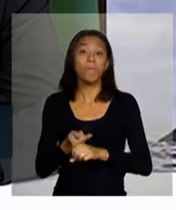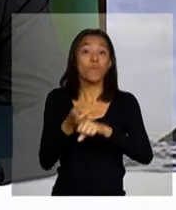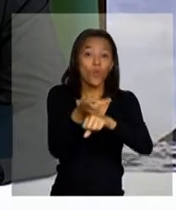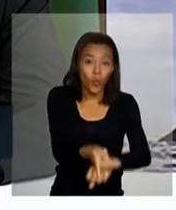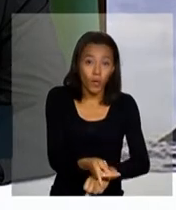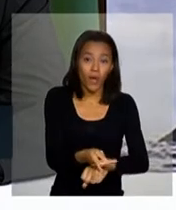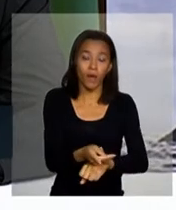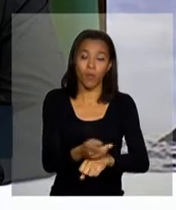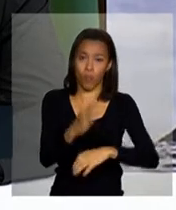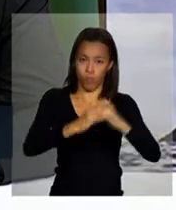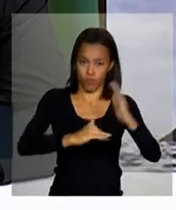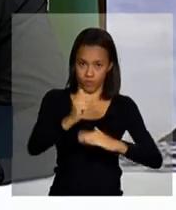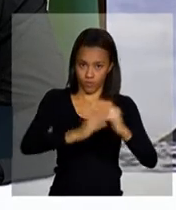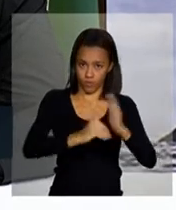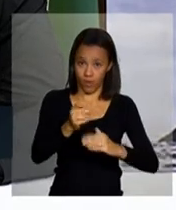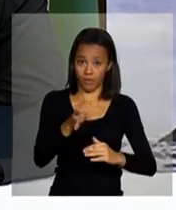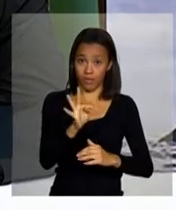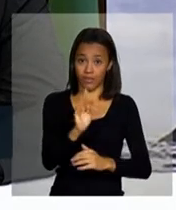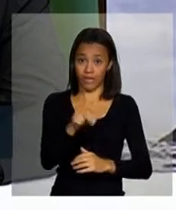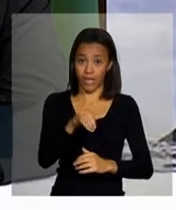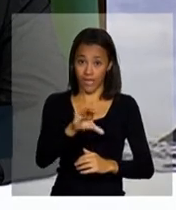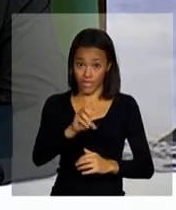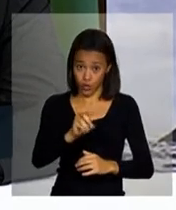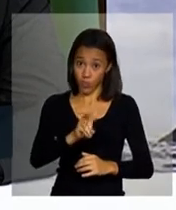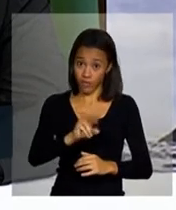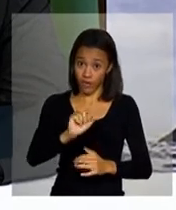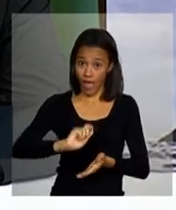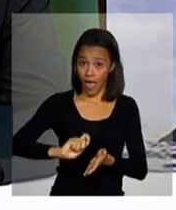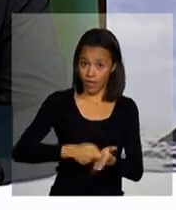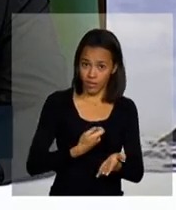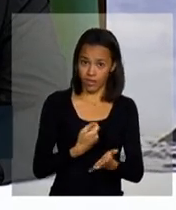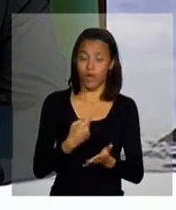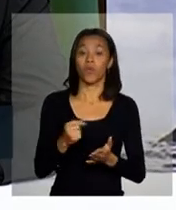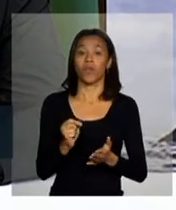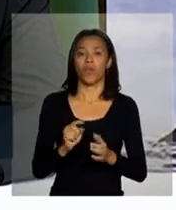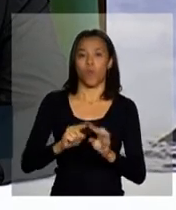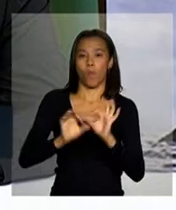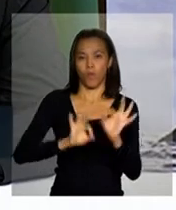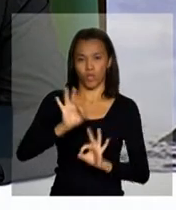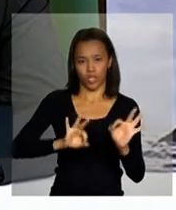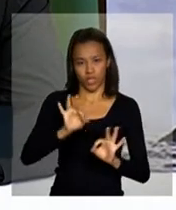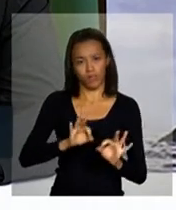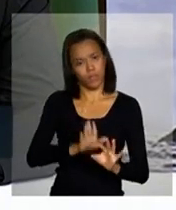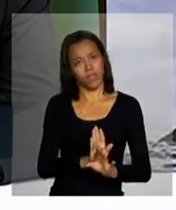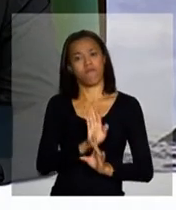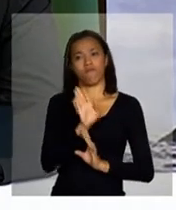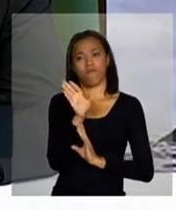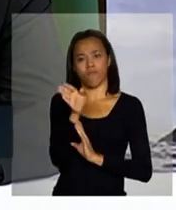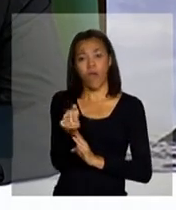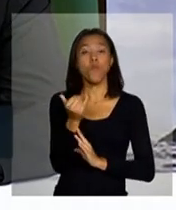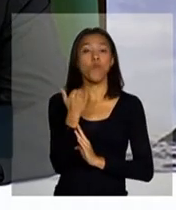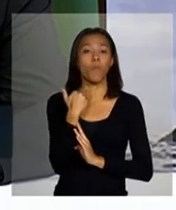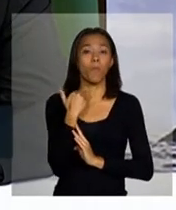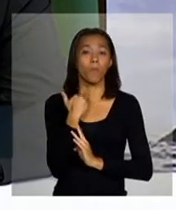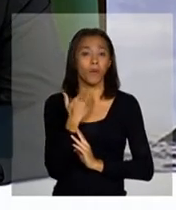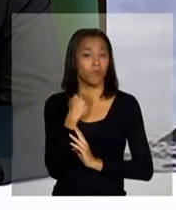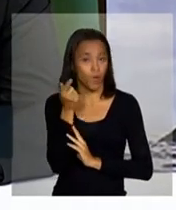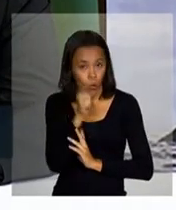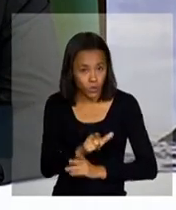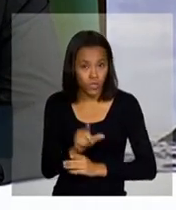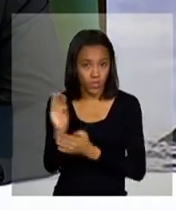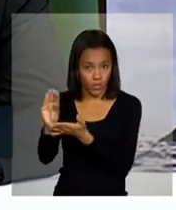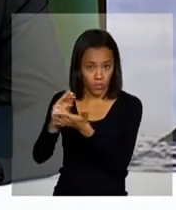técnico que vai assinar esse projeto para que ele vá ao banco, obtenha os